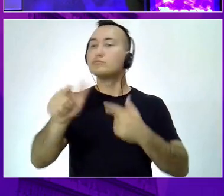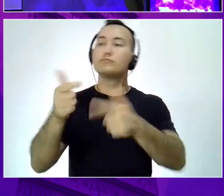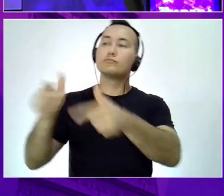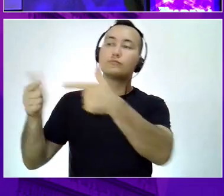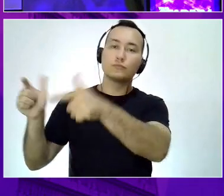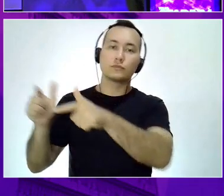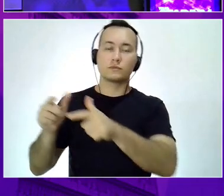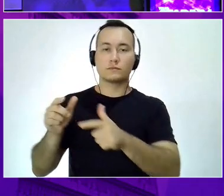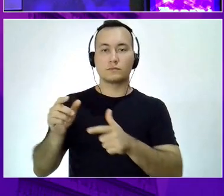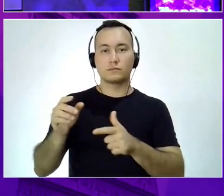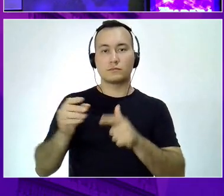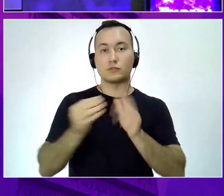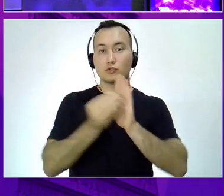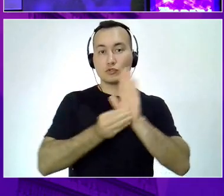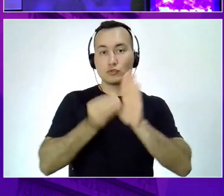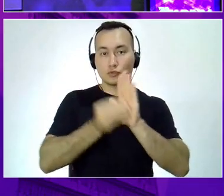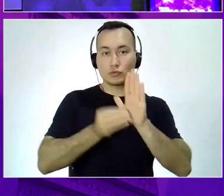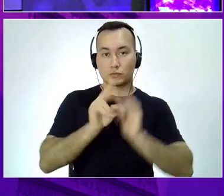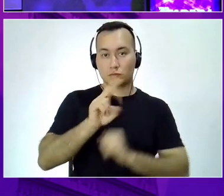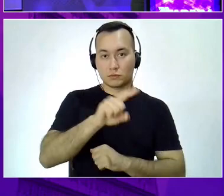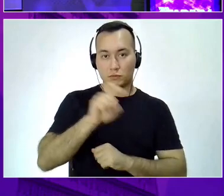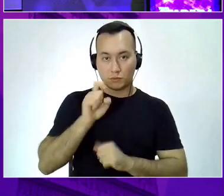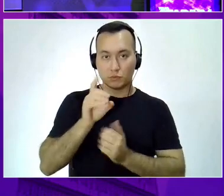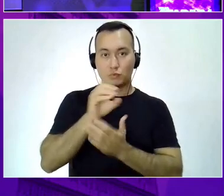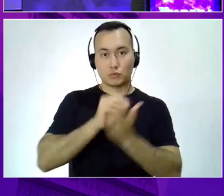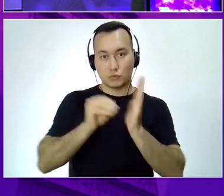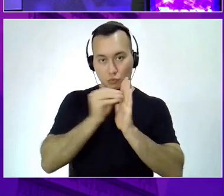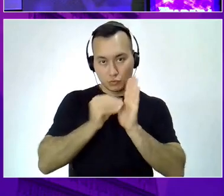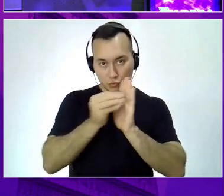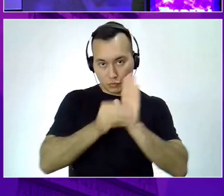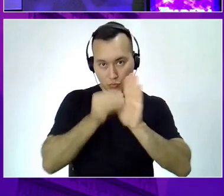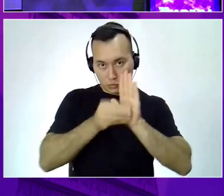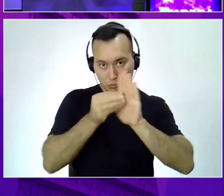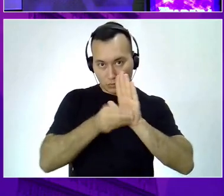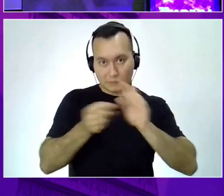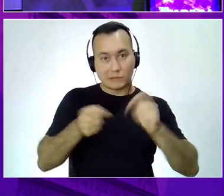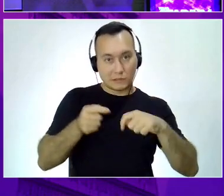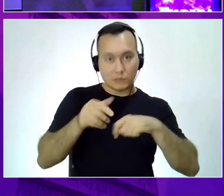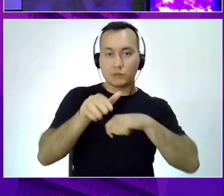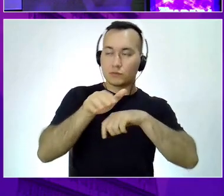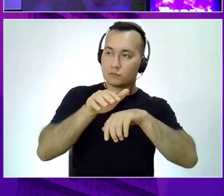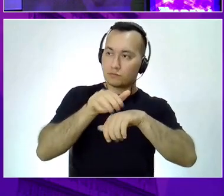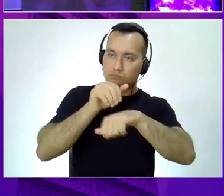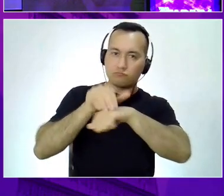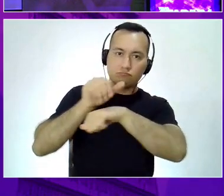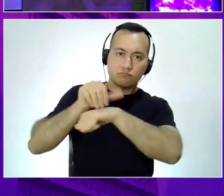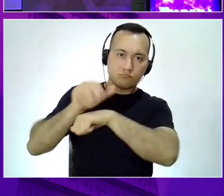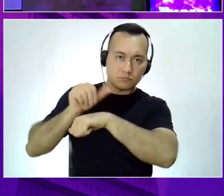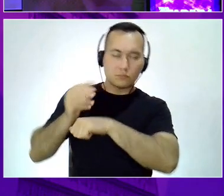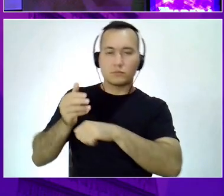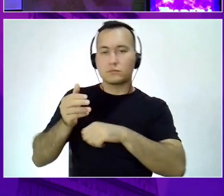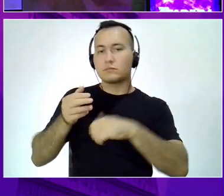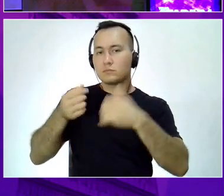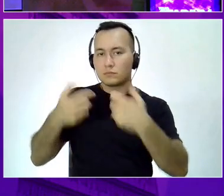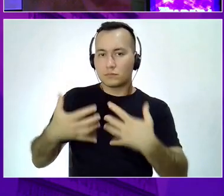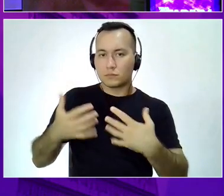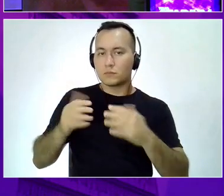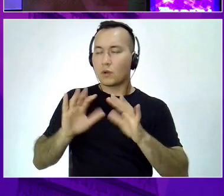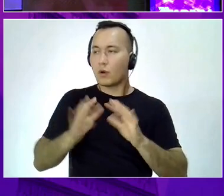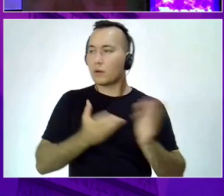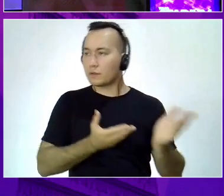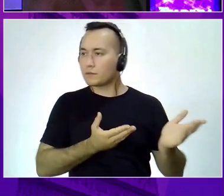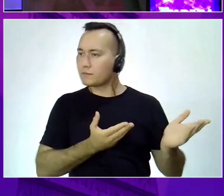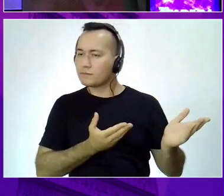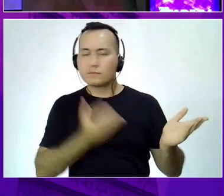resultados. Compatibilidade de tecnologias, verificar se ele está usando os leitores de texto para tentar identificar onde é